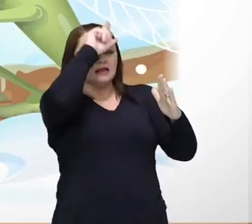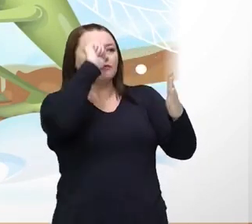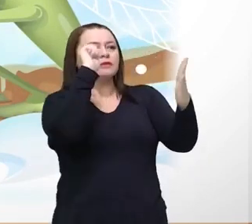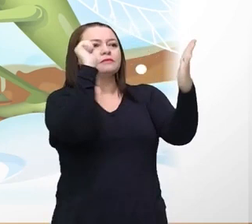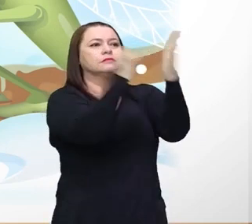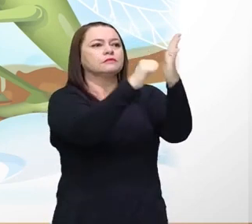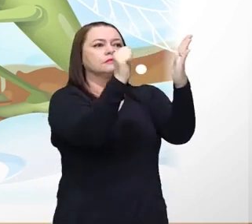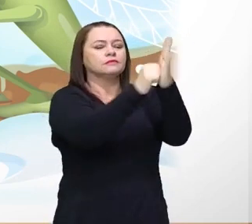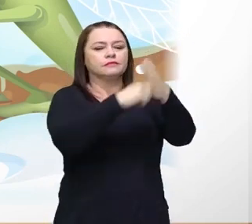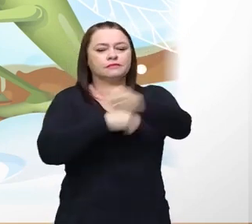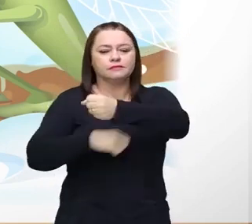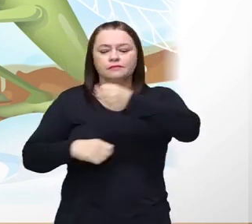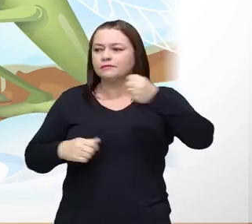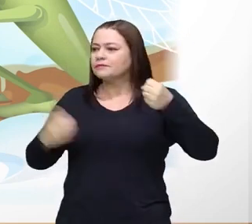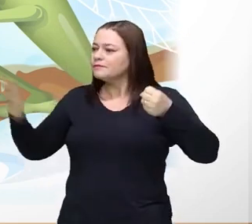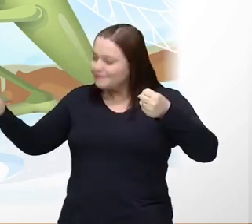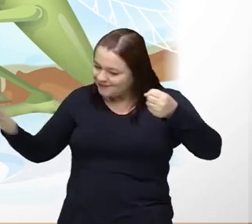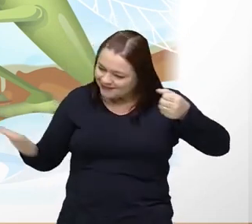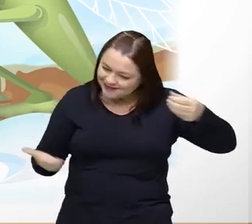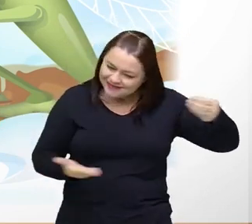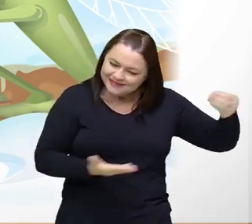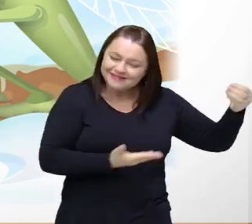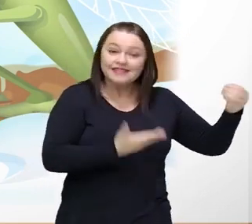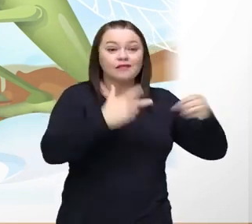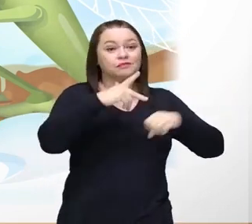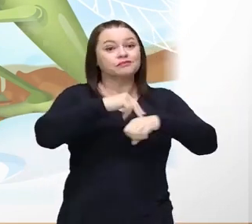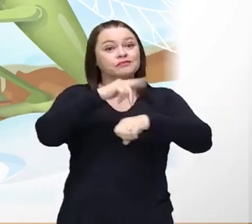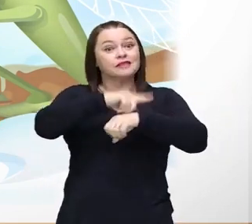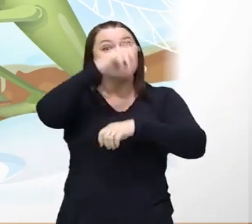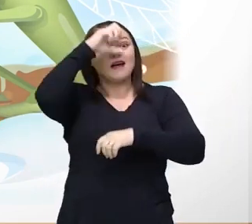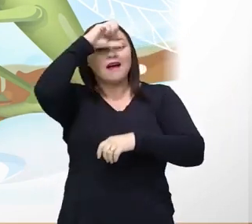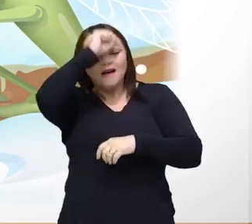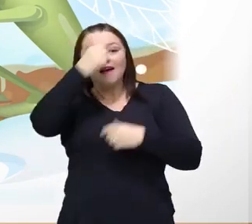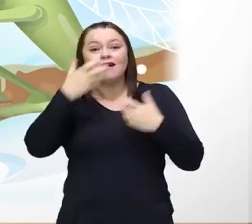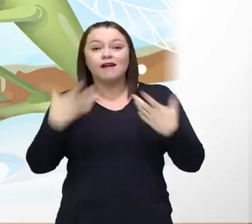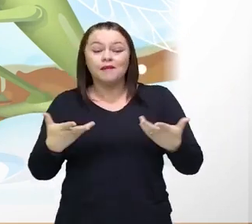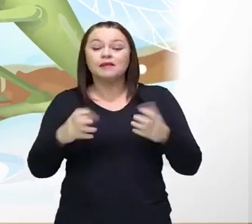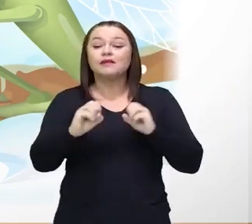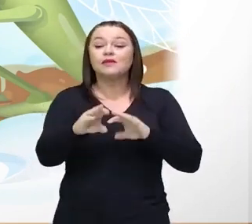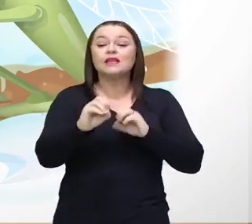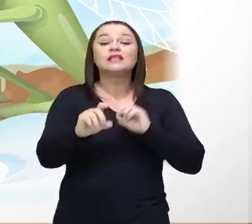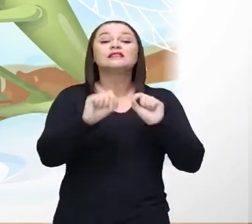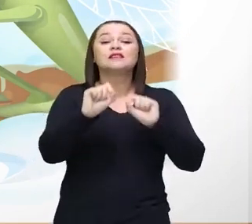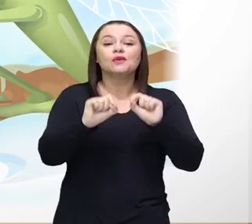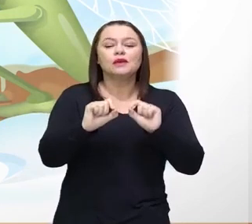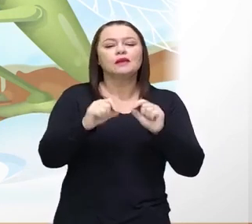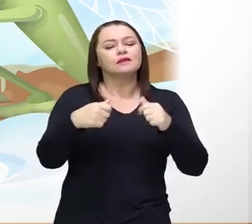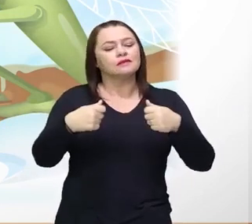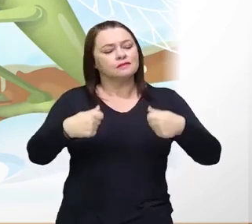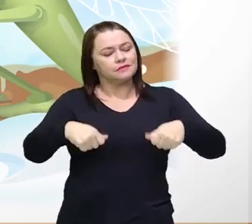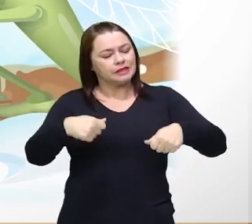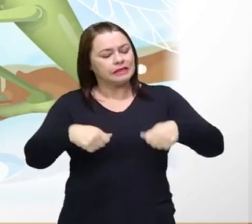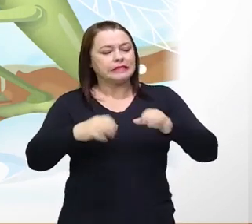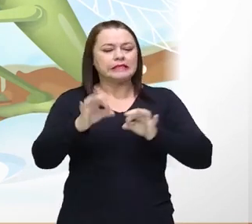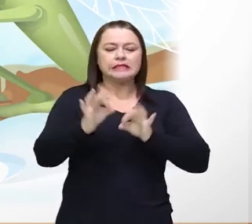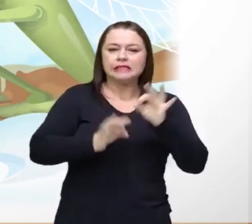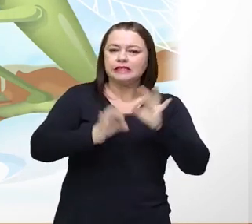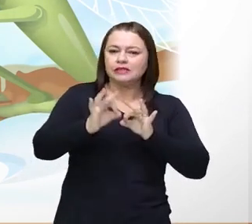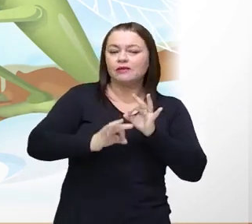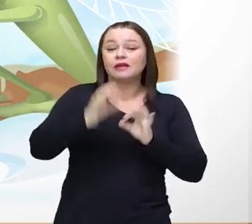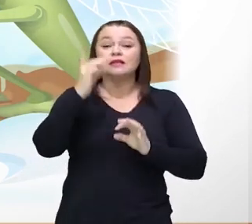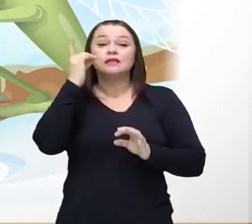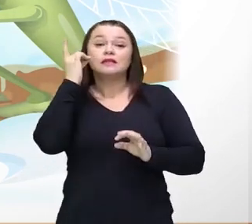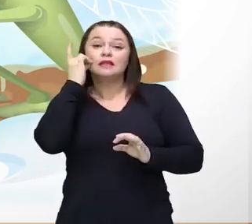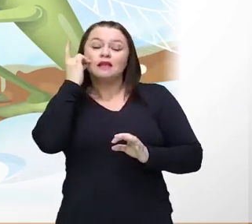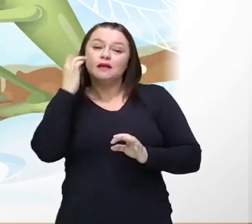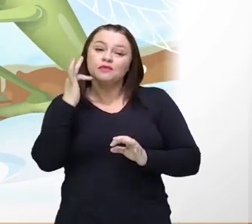formigas, e assim aprendeu a lição. Essa fábula ensina que é necessário preparar-se para os dias de